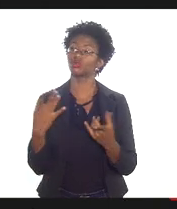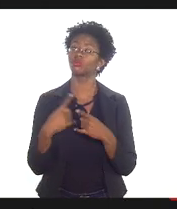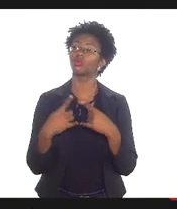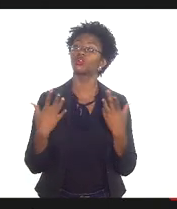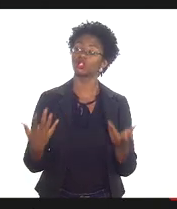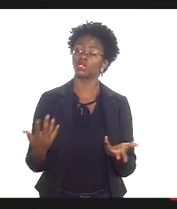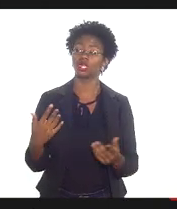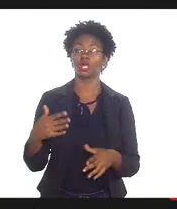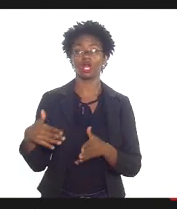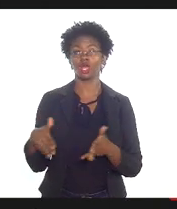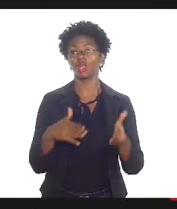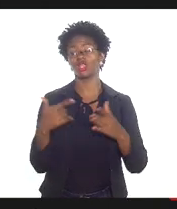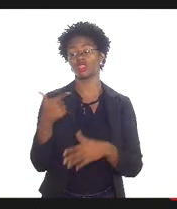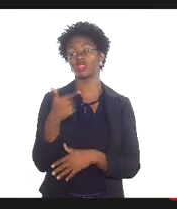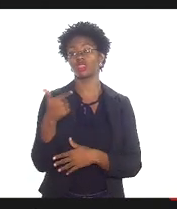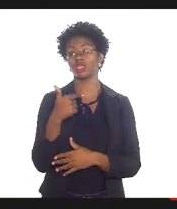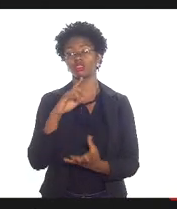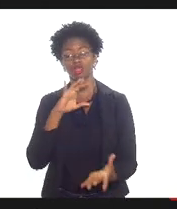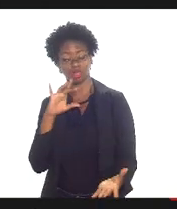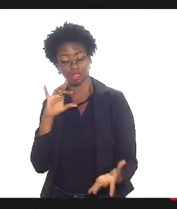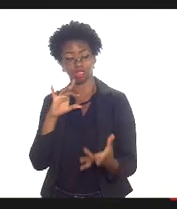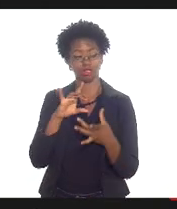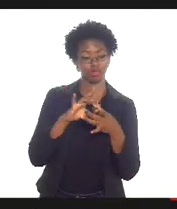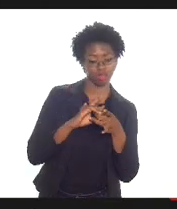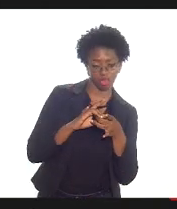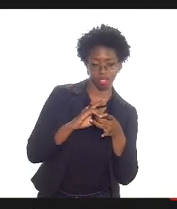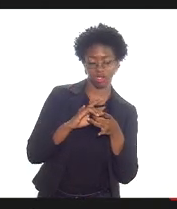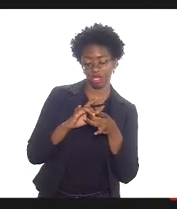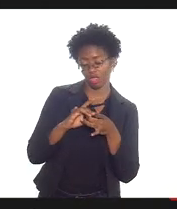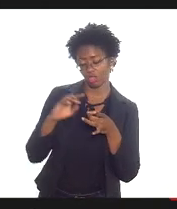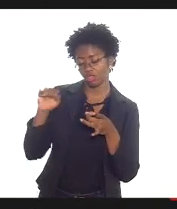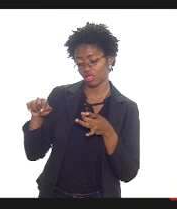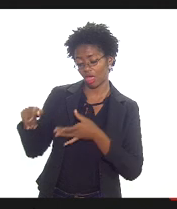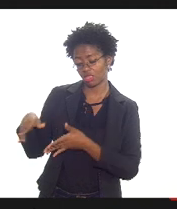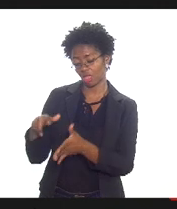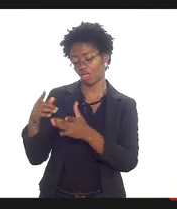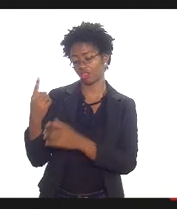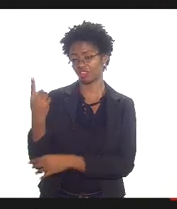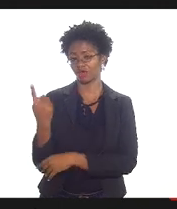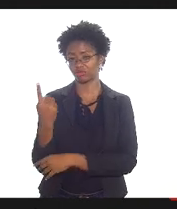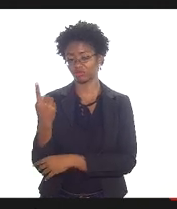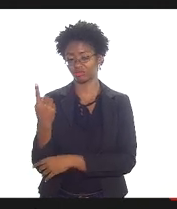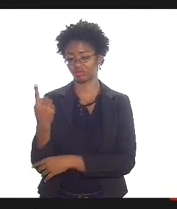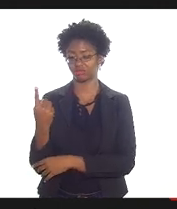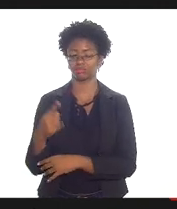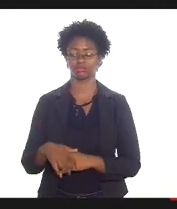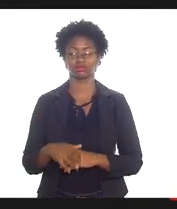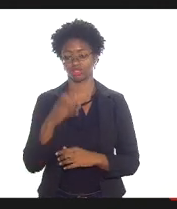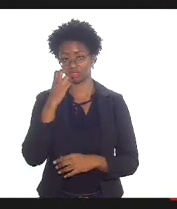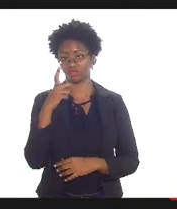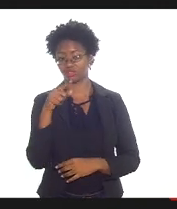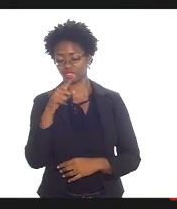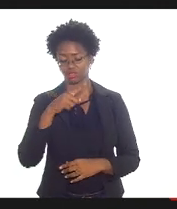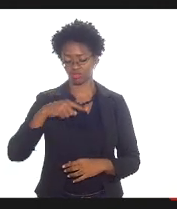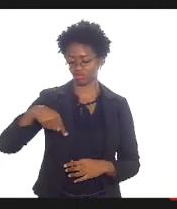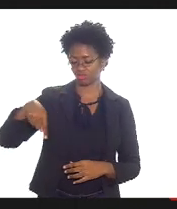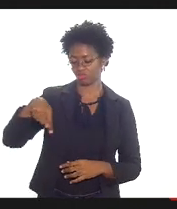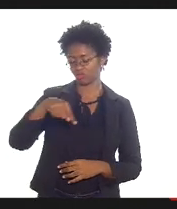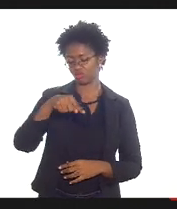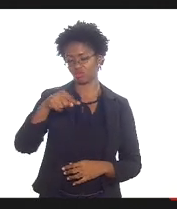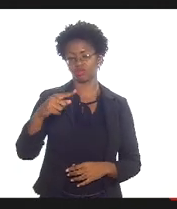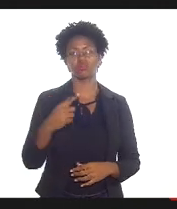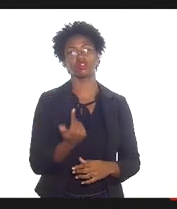está conectado com esse pedaço do Rota 1, ele passa por aqui, ele pega